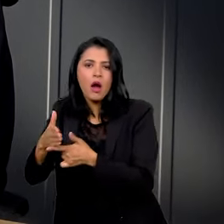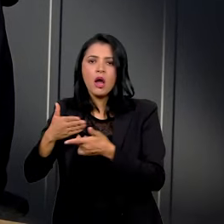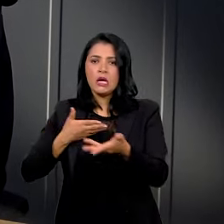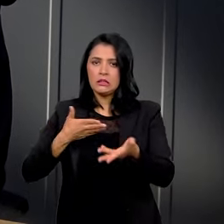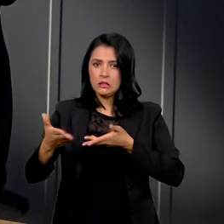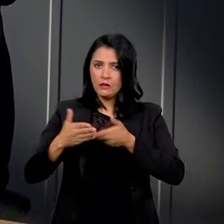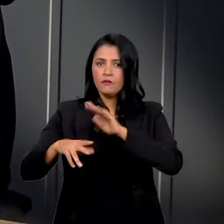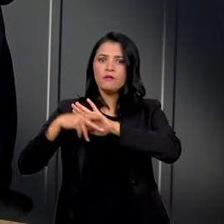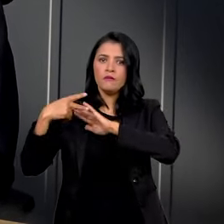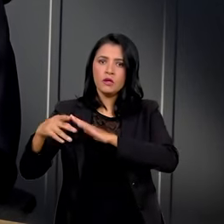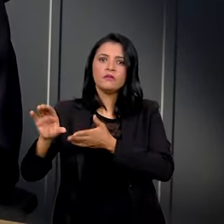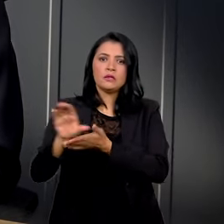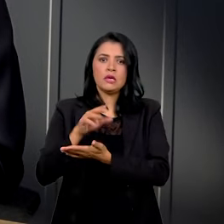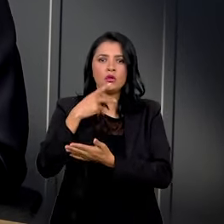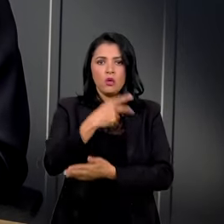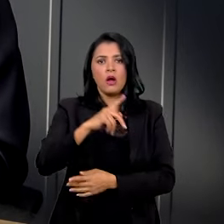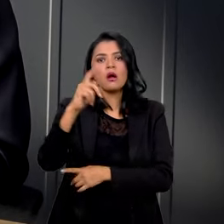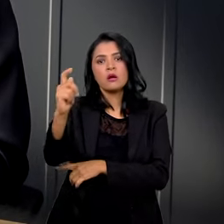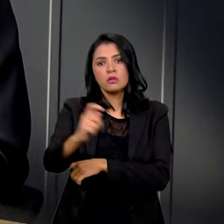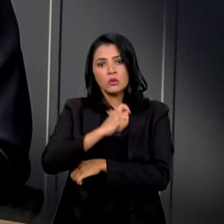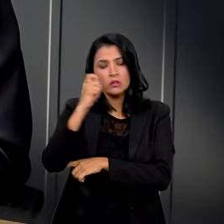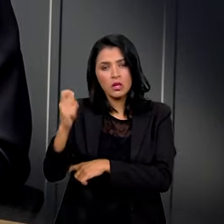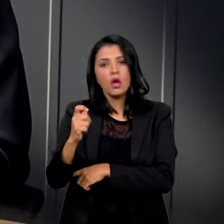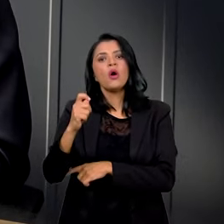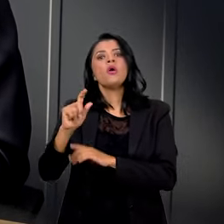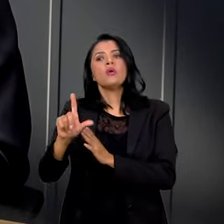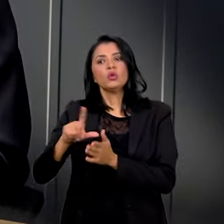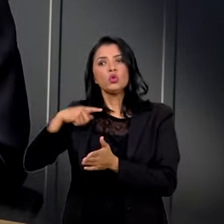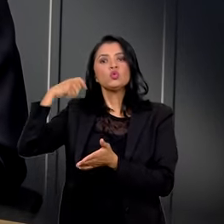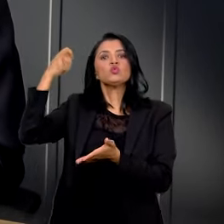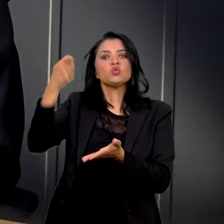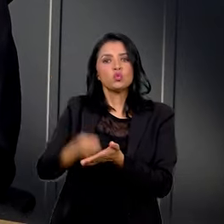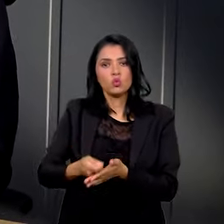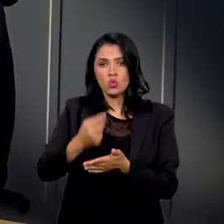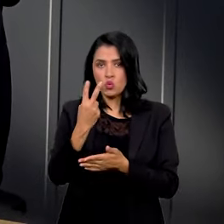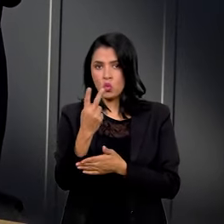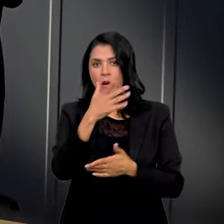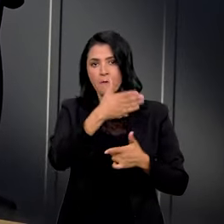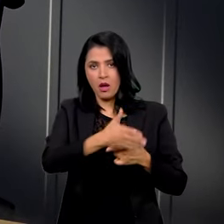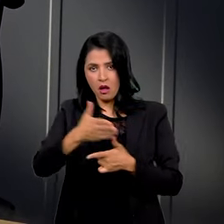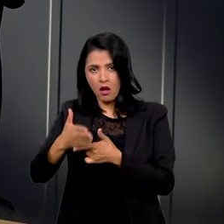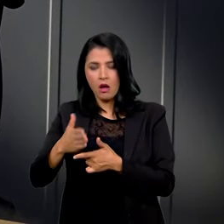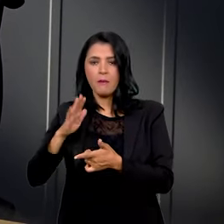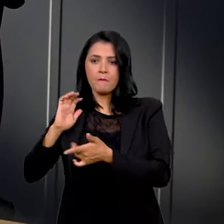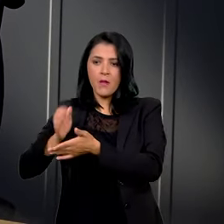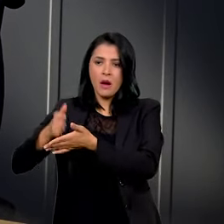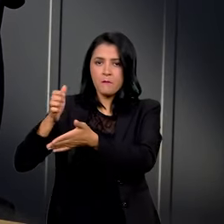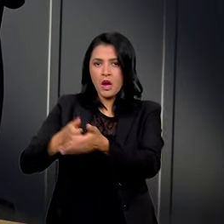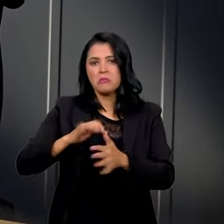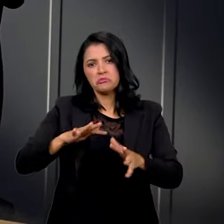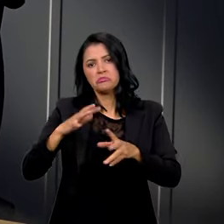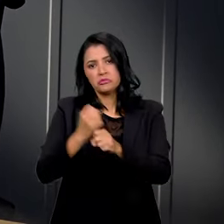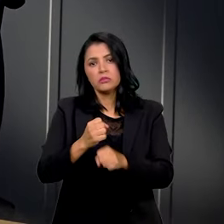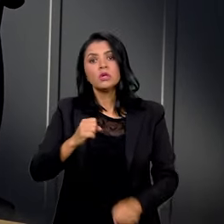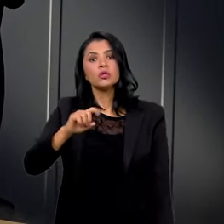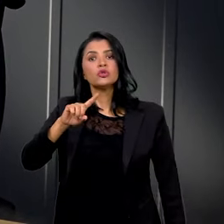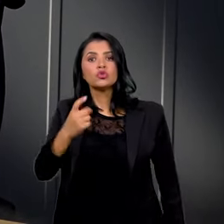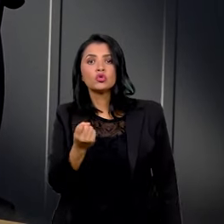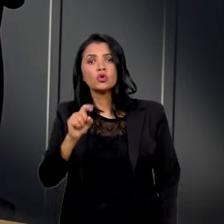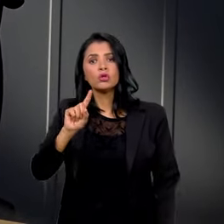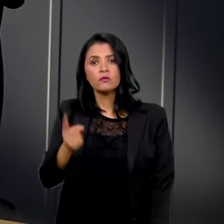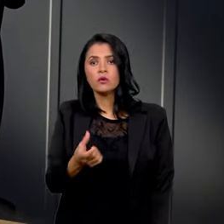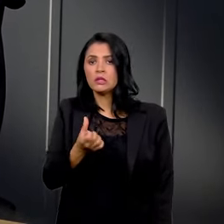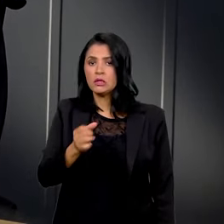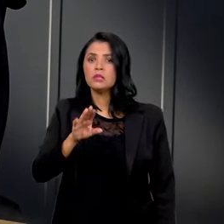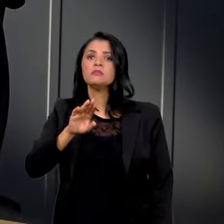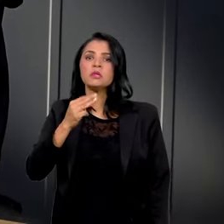de R 18,6 milhões deais justamente para fortalecer os serviços existentes né em relação às unidades de acolhimento emergencial que são